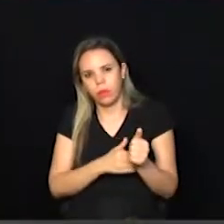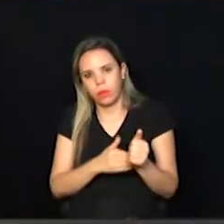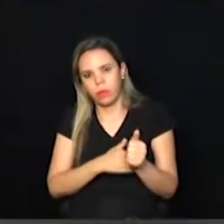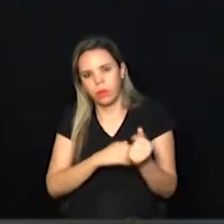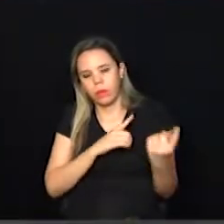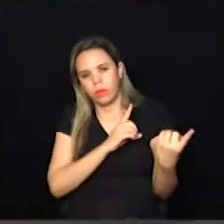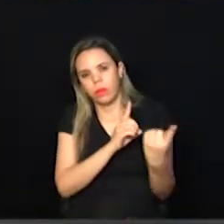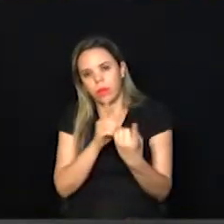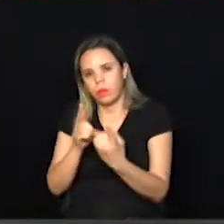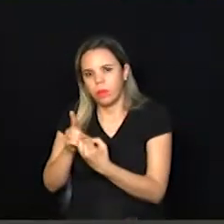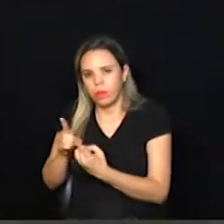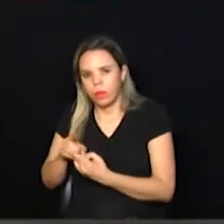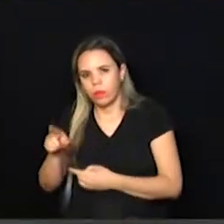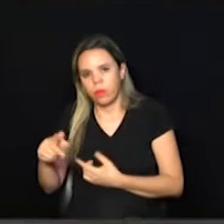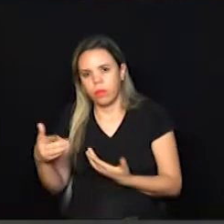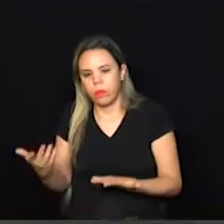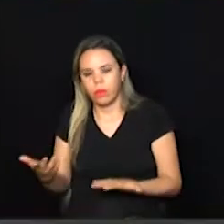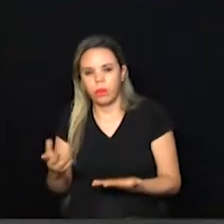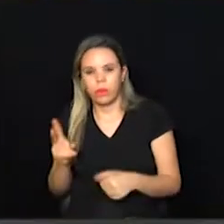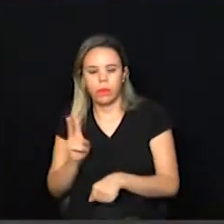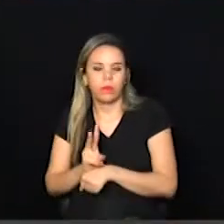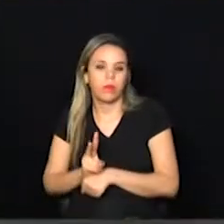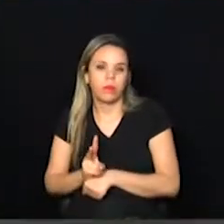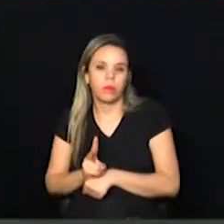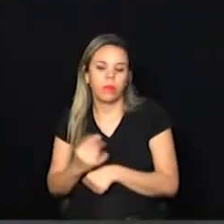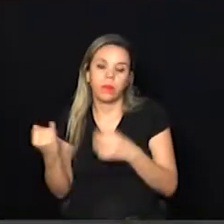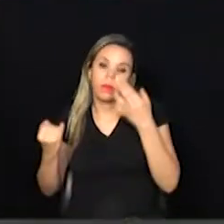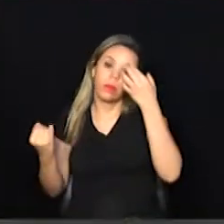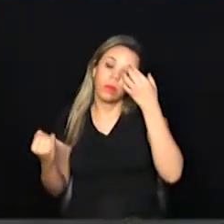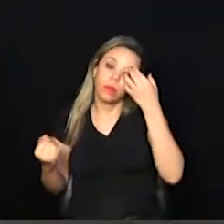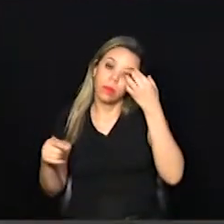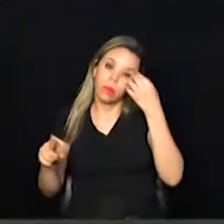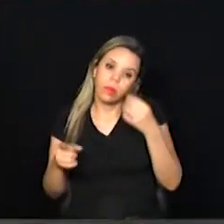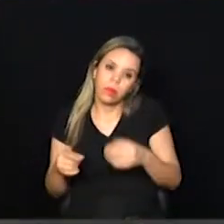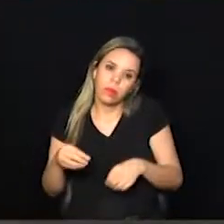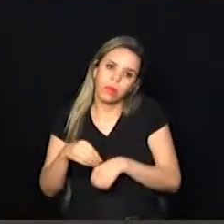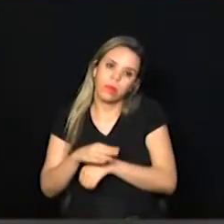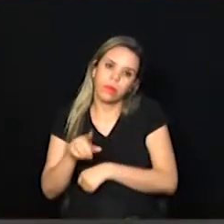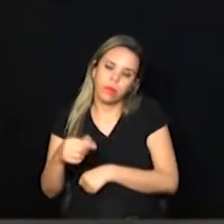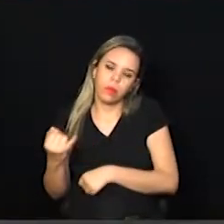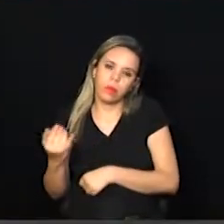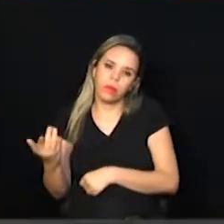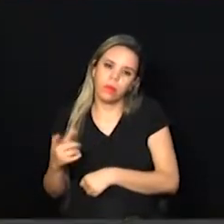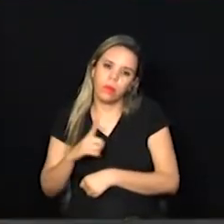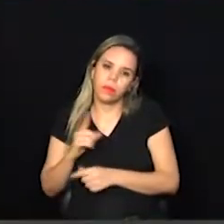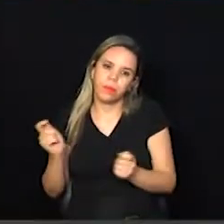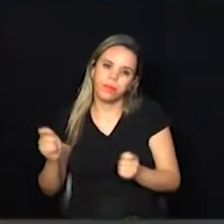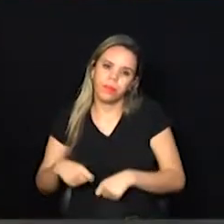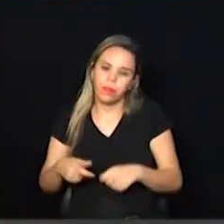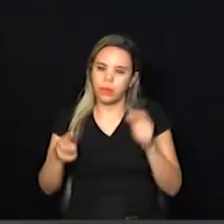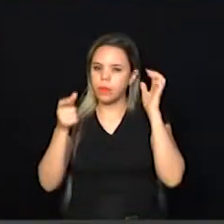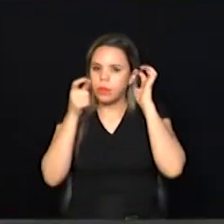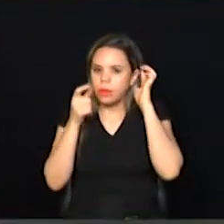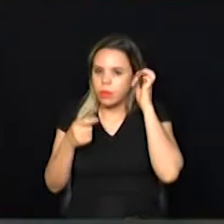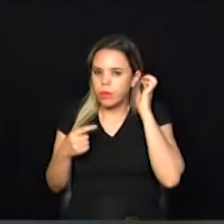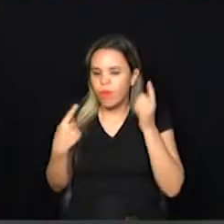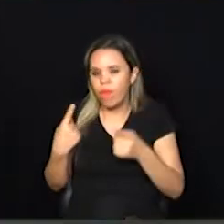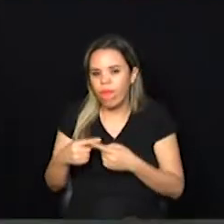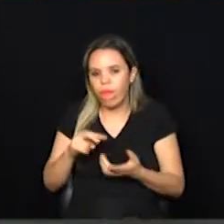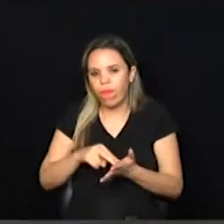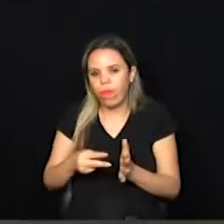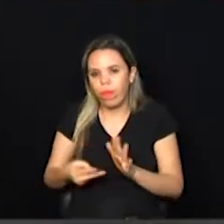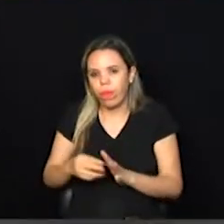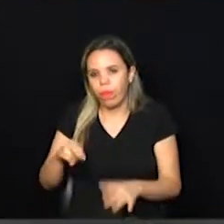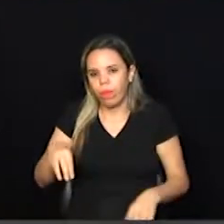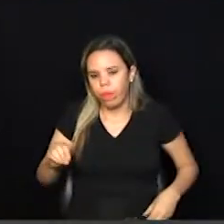atendimentos, buscando isso, preservar. Mas é muito importante quando você traz isso, e é importante que nós possamos ouvir, porque quer dizer que o